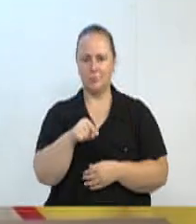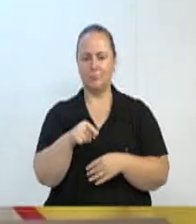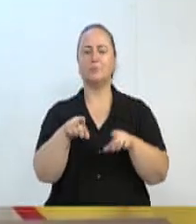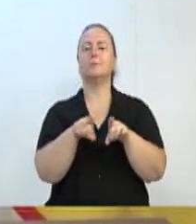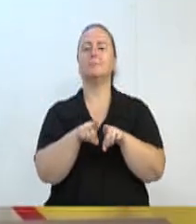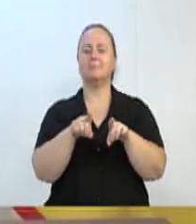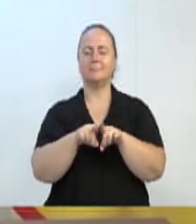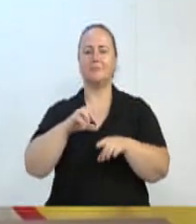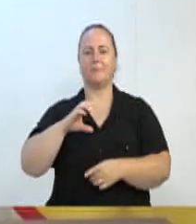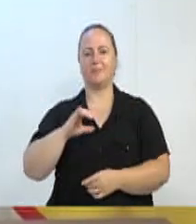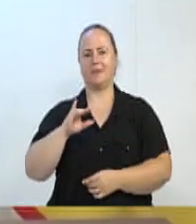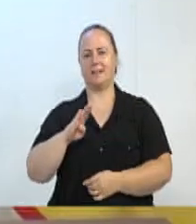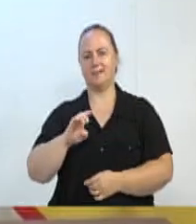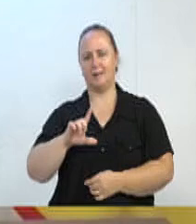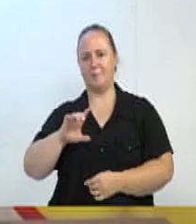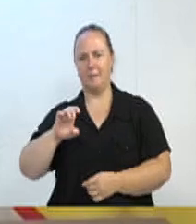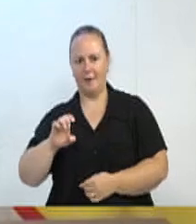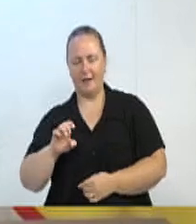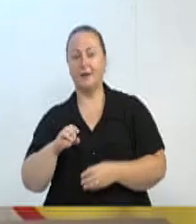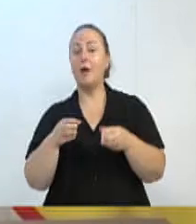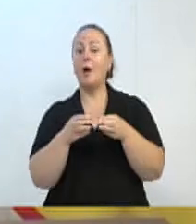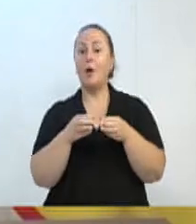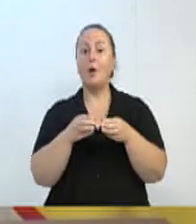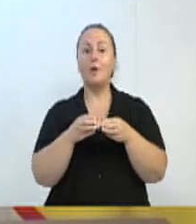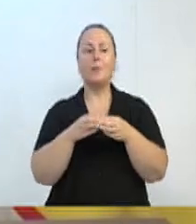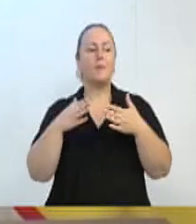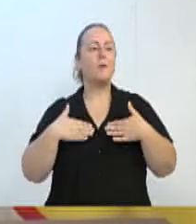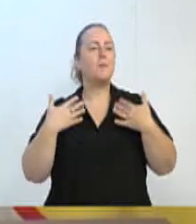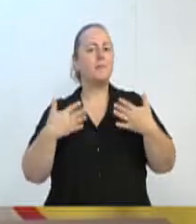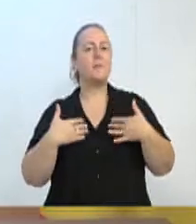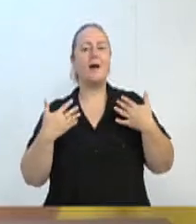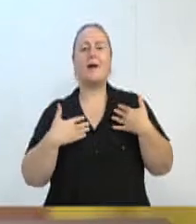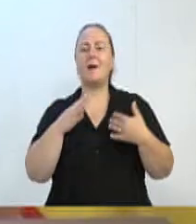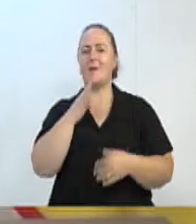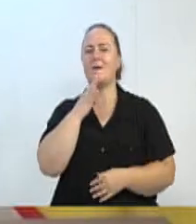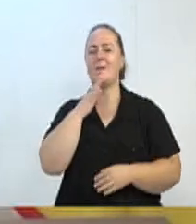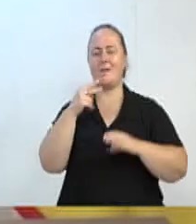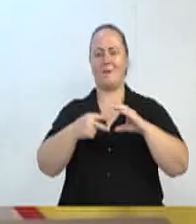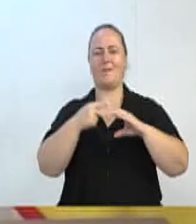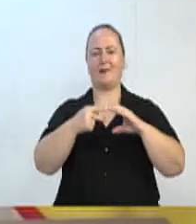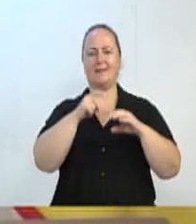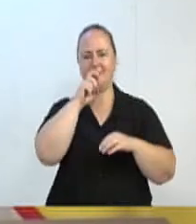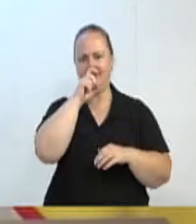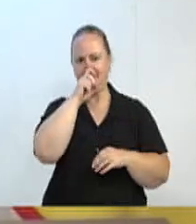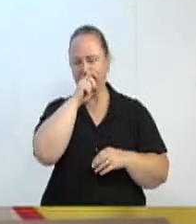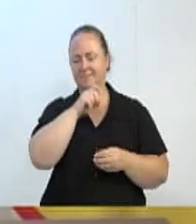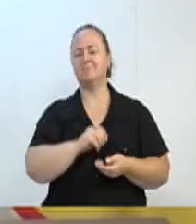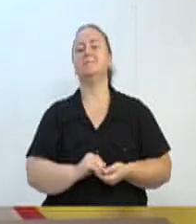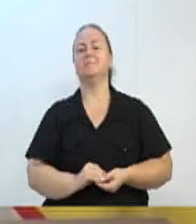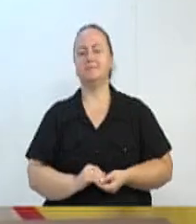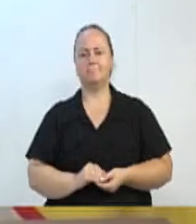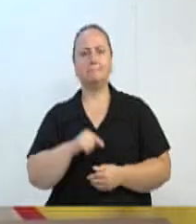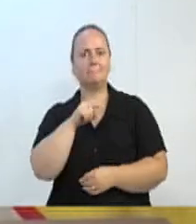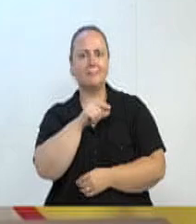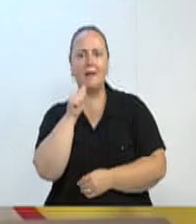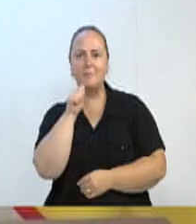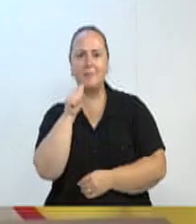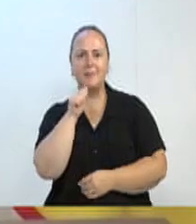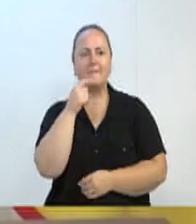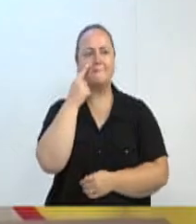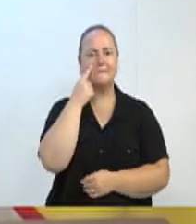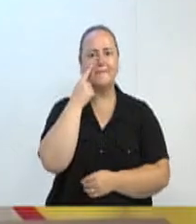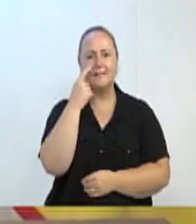trouxe junto a Cibele e o nosso time também fez junto com ela pela casa para mostrar e ela até mostrou o interesse de quem sabe